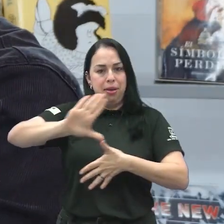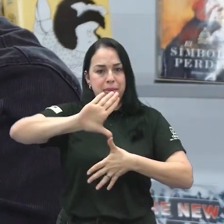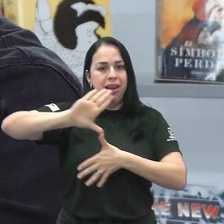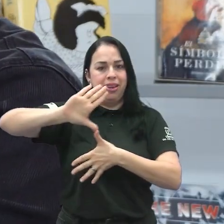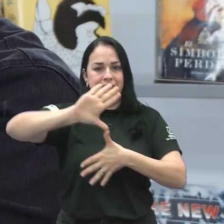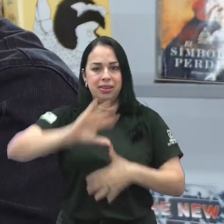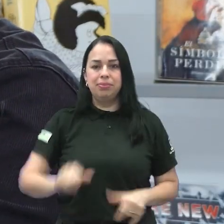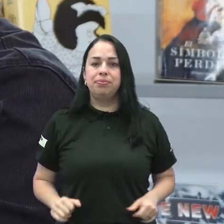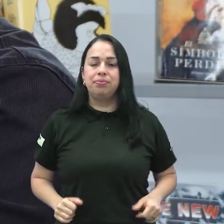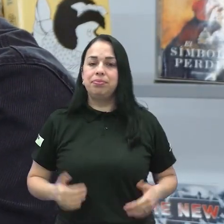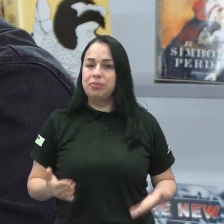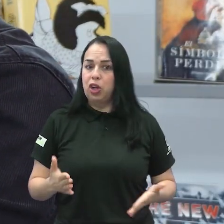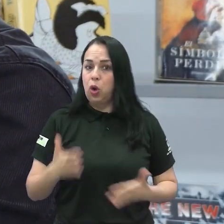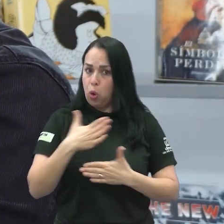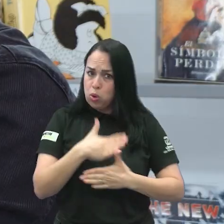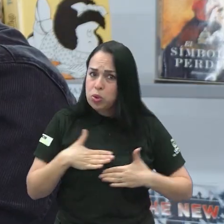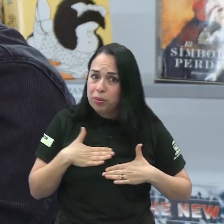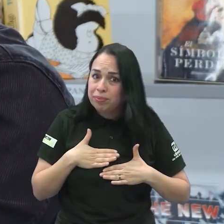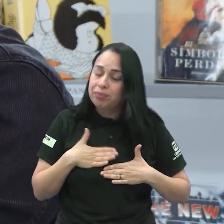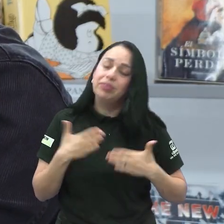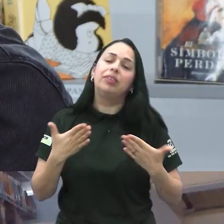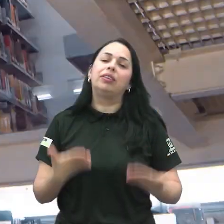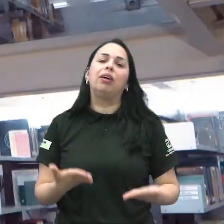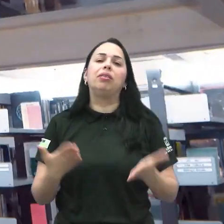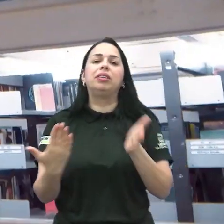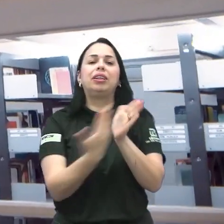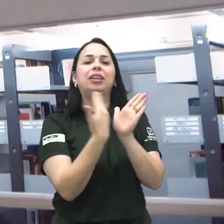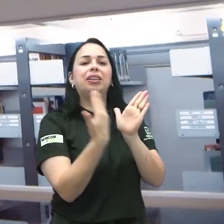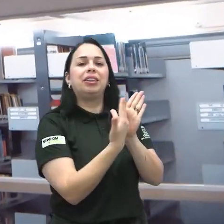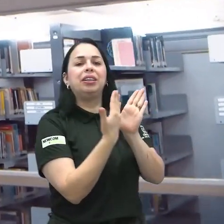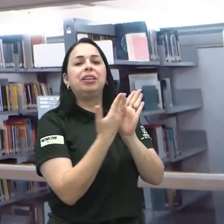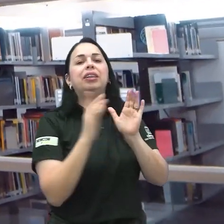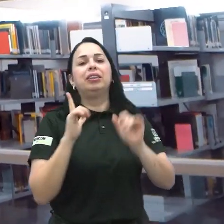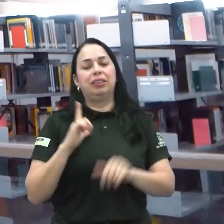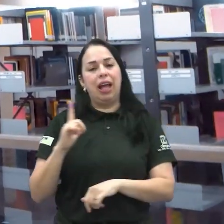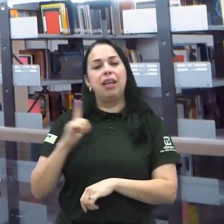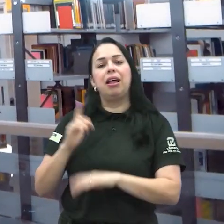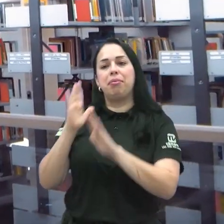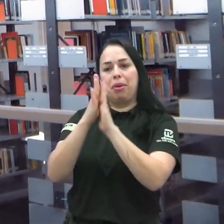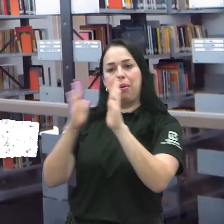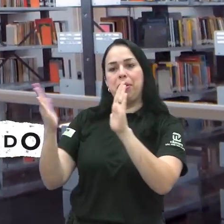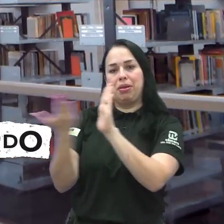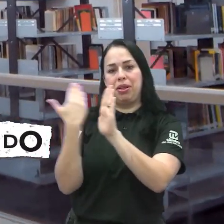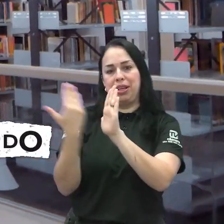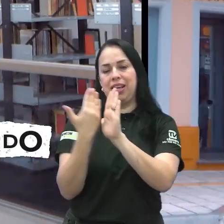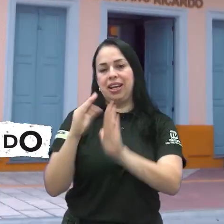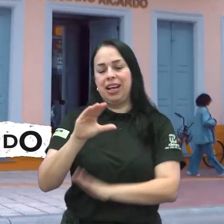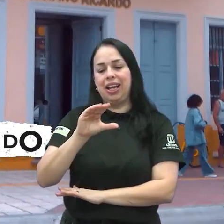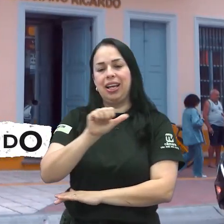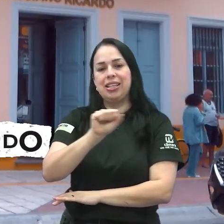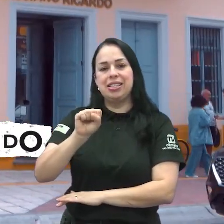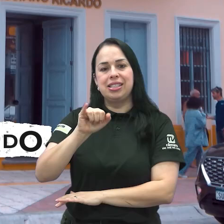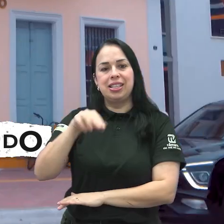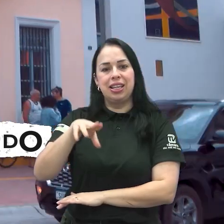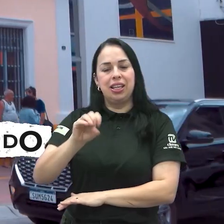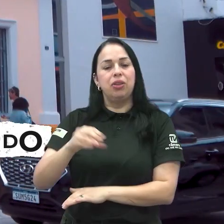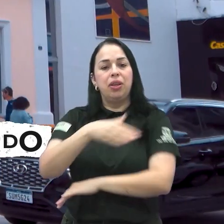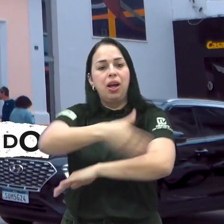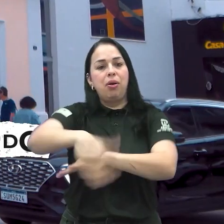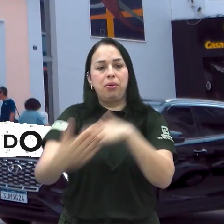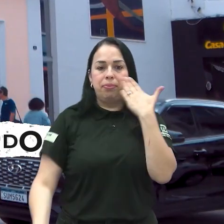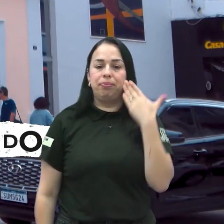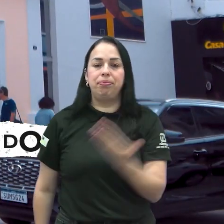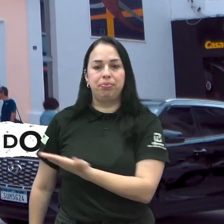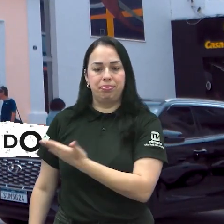E aí, gostou? Então, esse livro está disponível na Biblioteca Cassiano Ricardo. Ela fica na rua 15 de novembro,